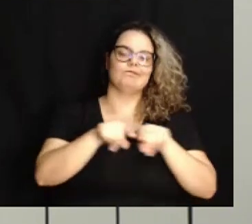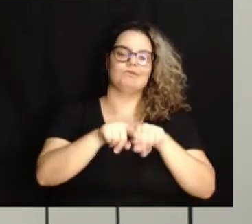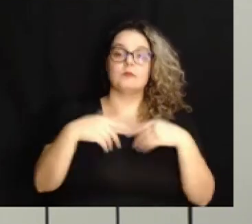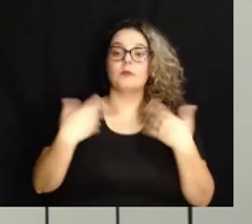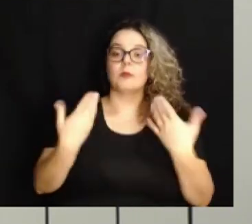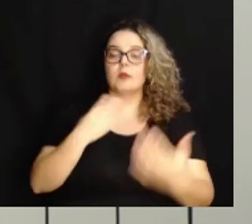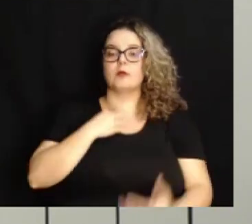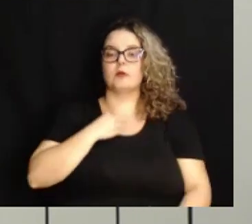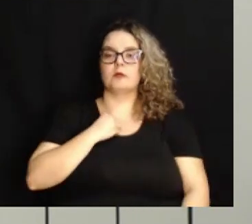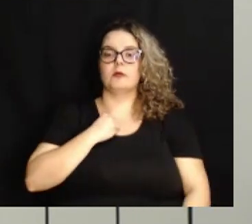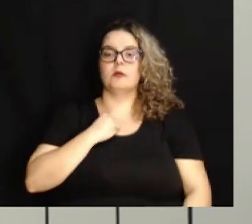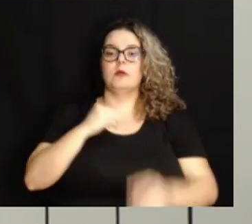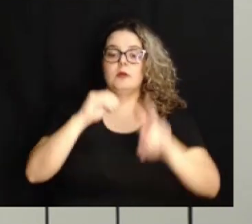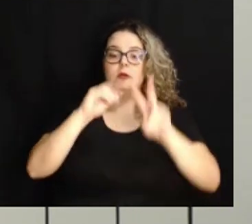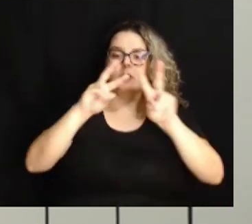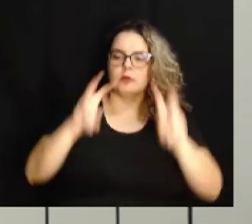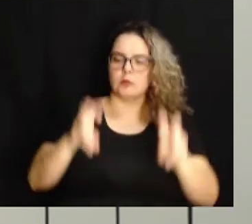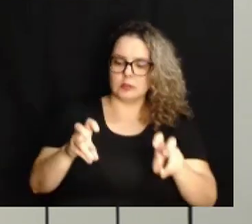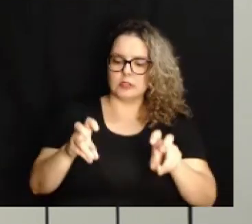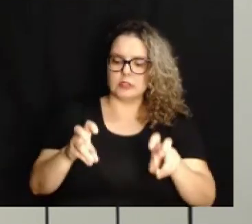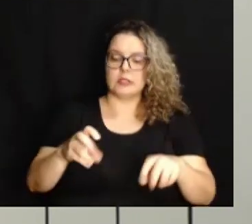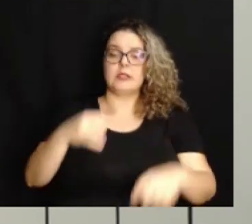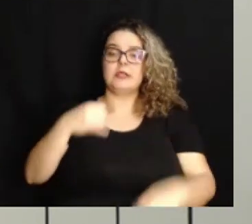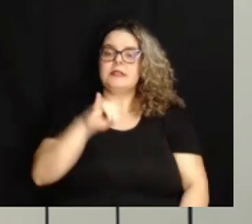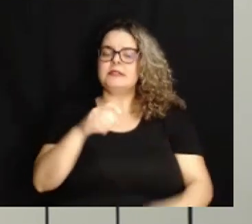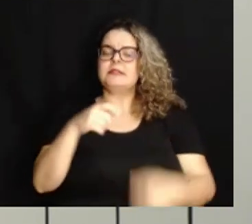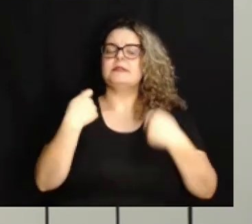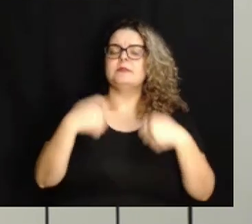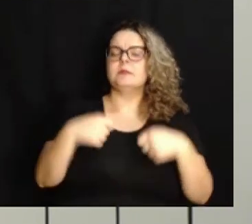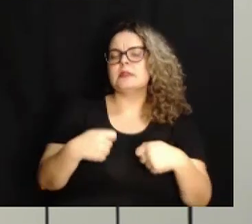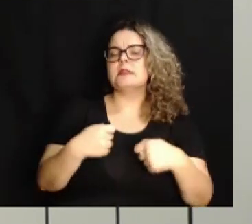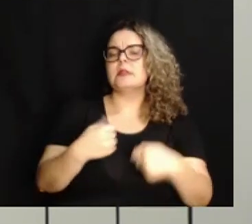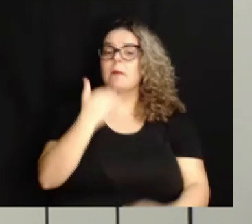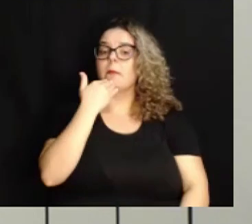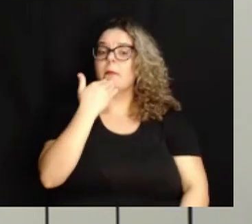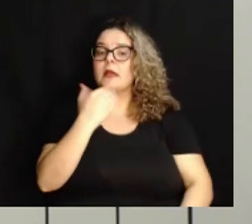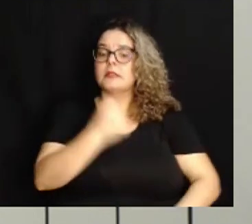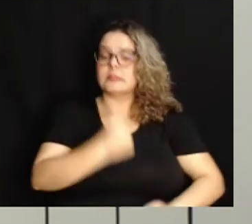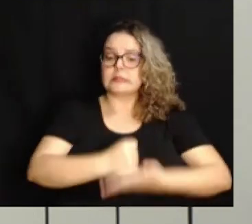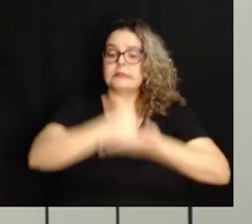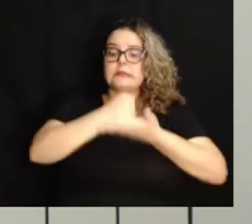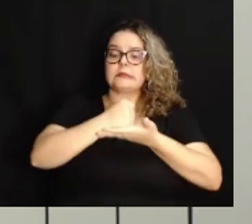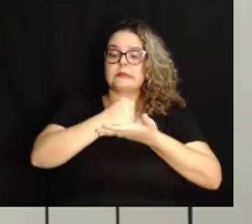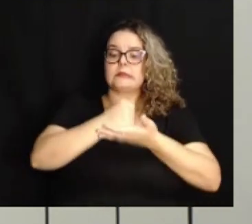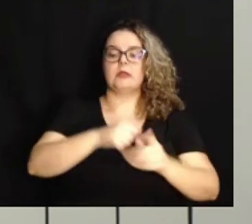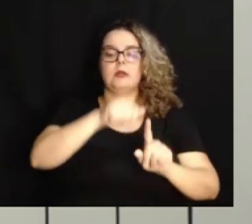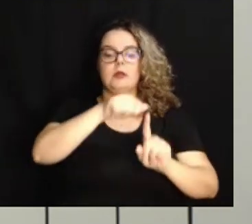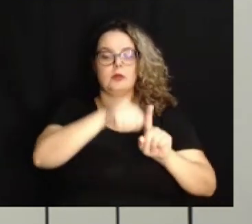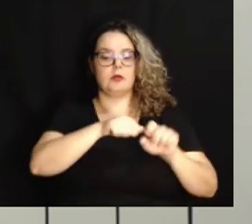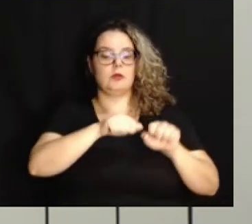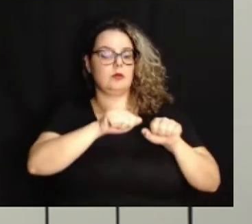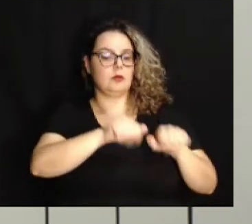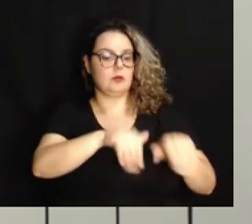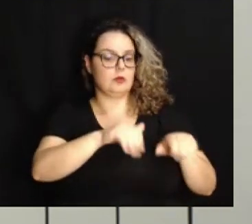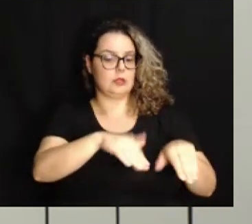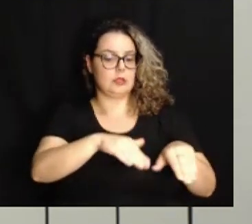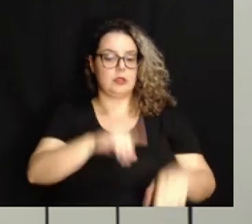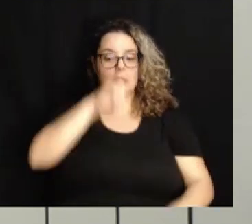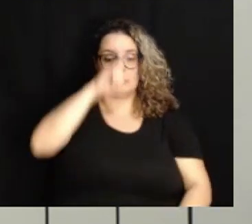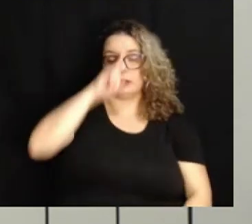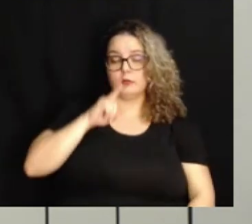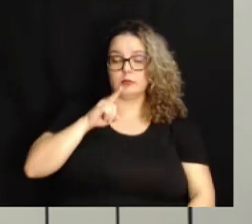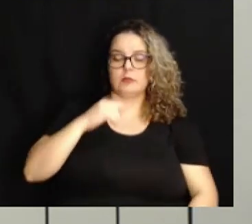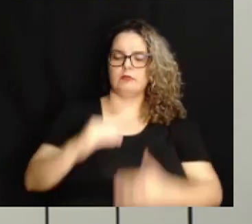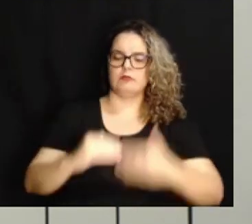lema "Se precisar, peça ajuda", a campanha Setembro Amarelo deste ano já está em pleno desenvolvimento em todo o